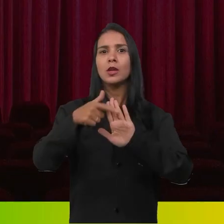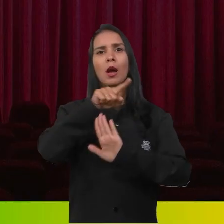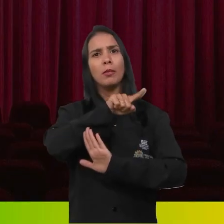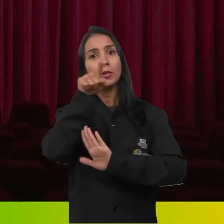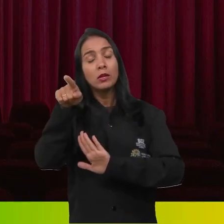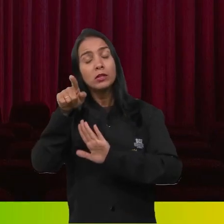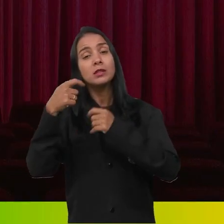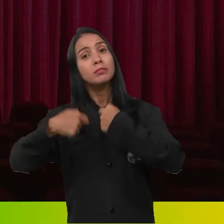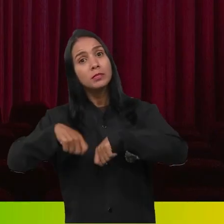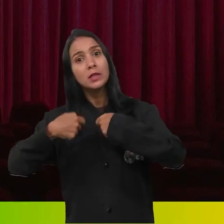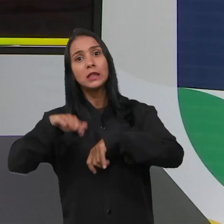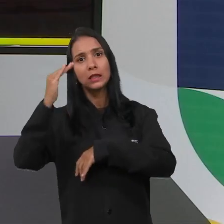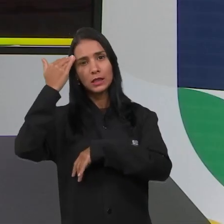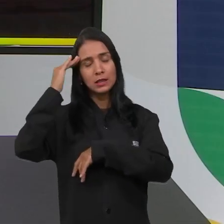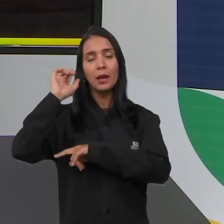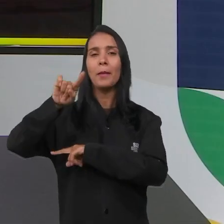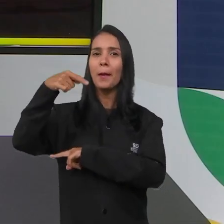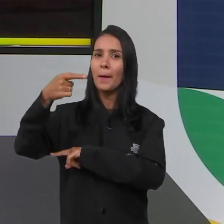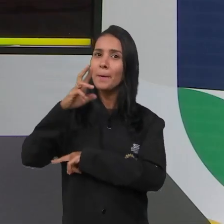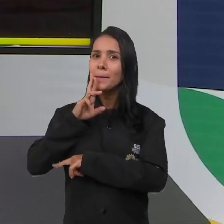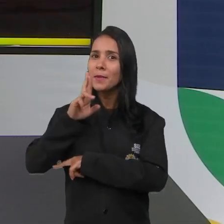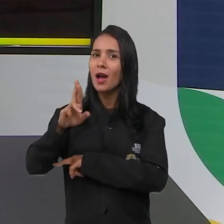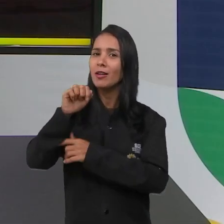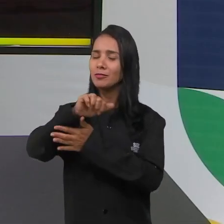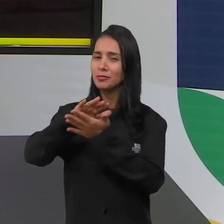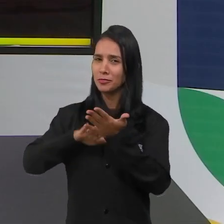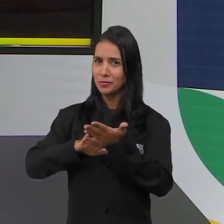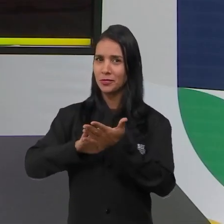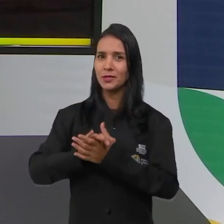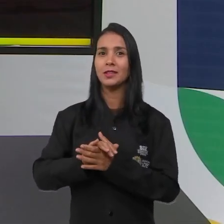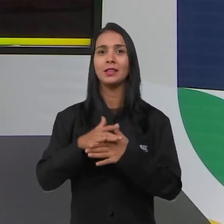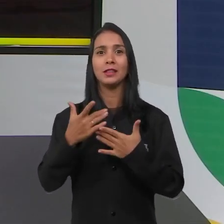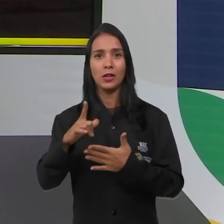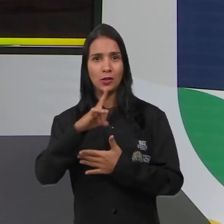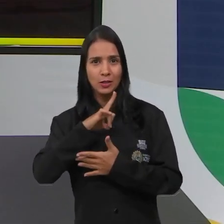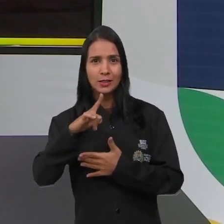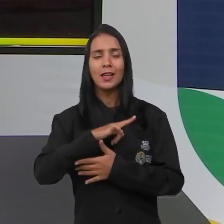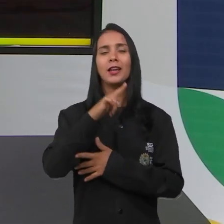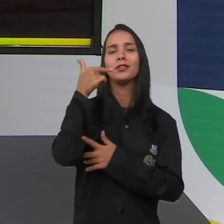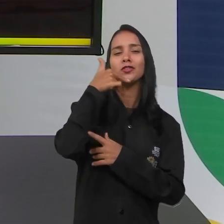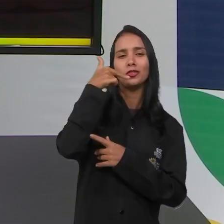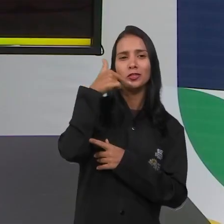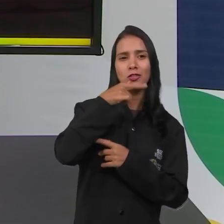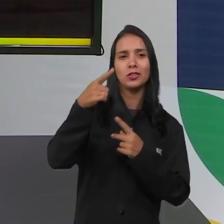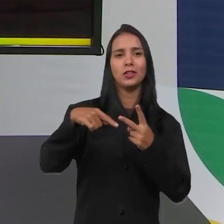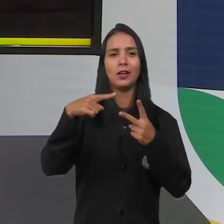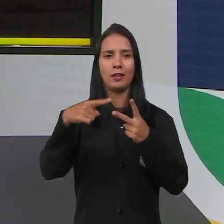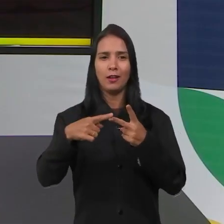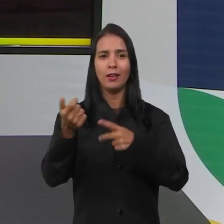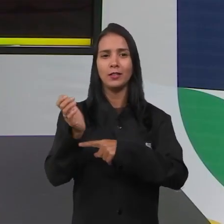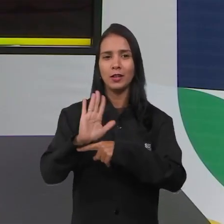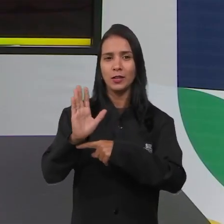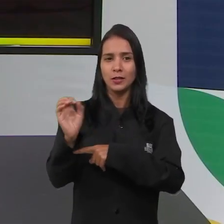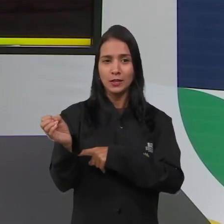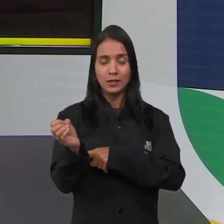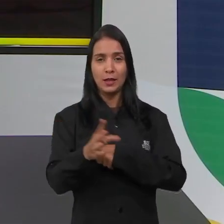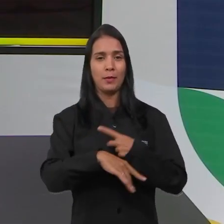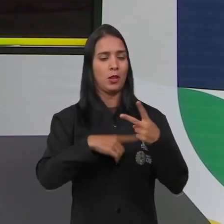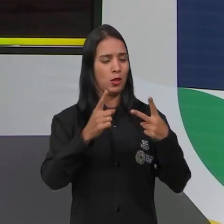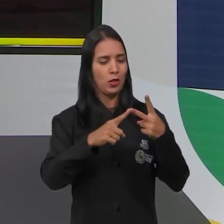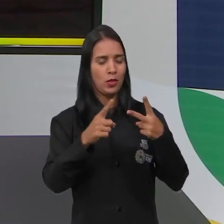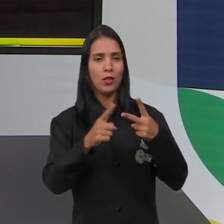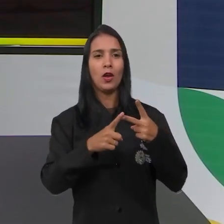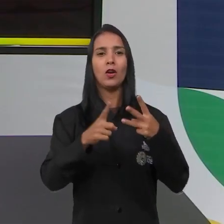dessa informação para responder a nossa atividade logo em seguida. Então, são as chanchadas, o cinema novo que a gente falou aqui